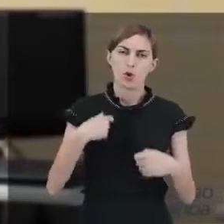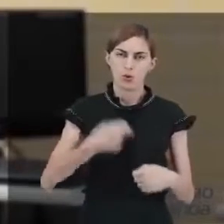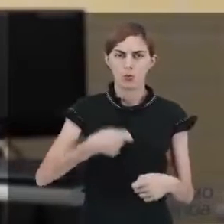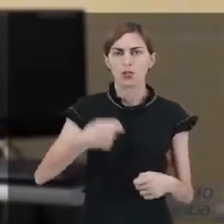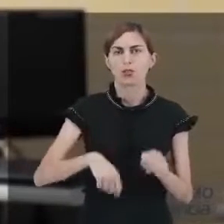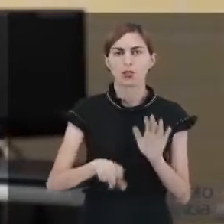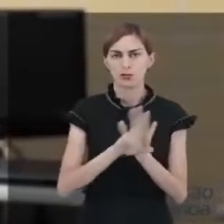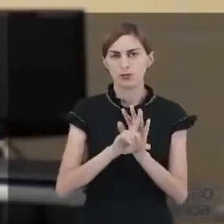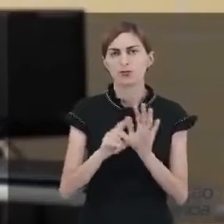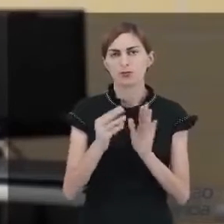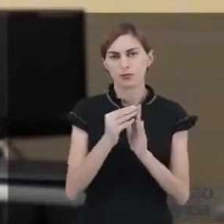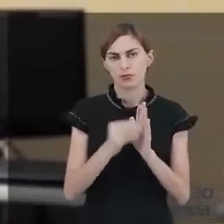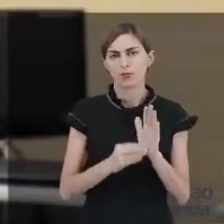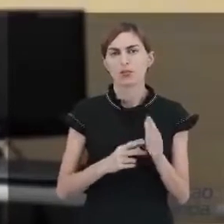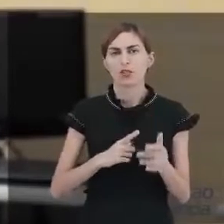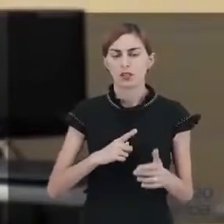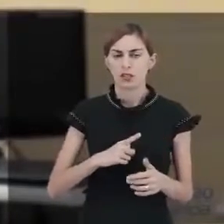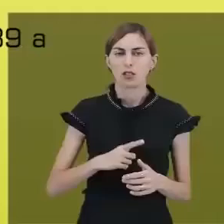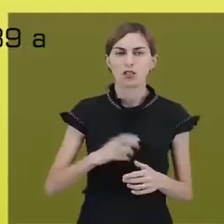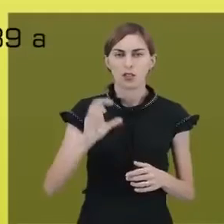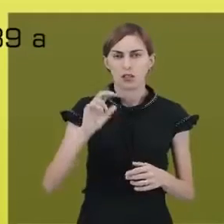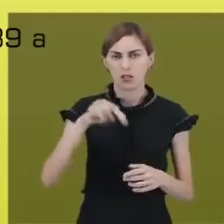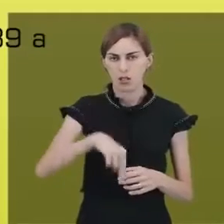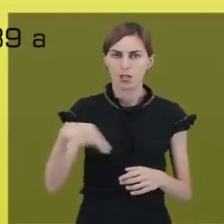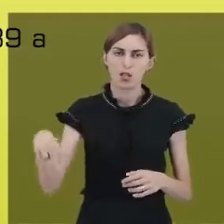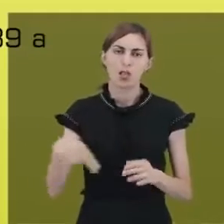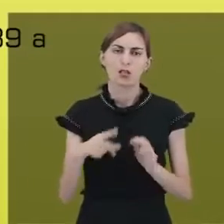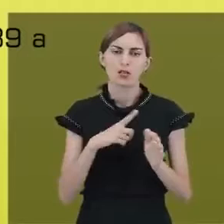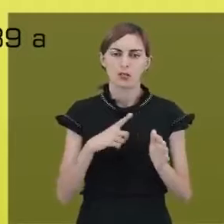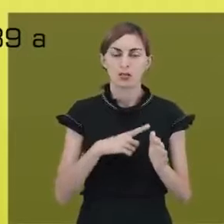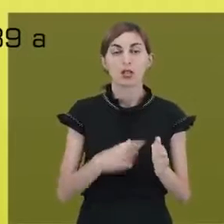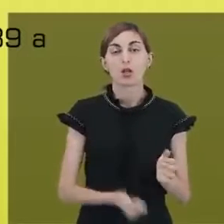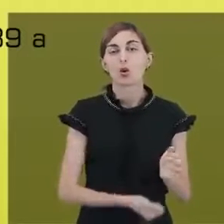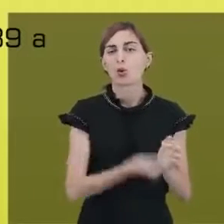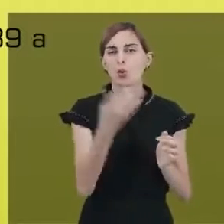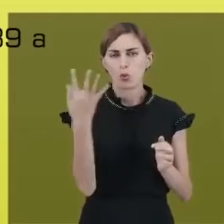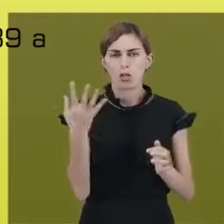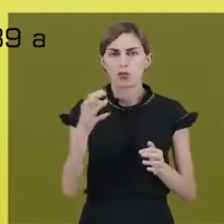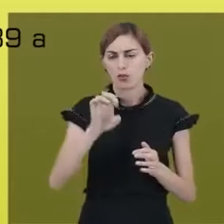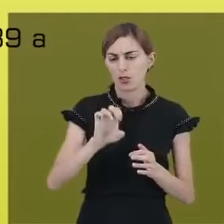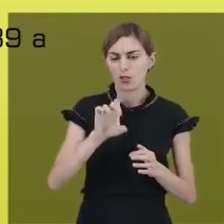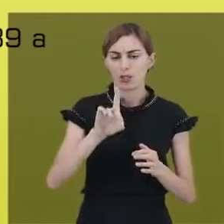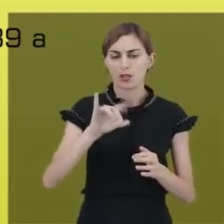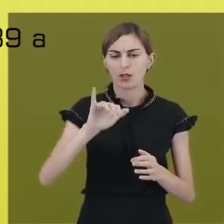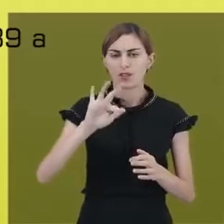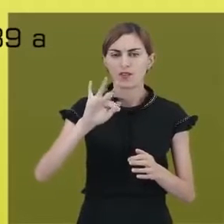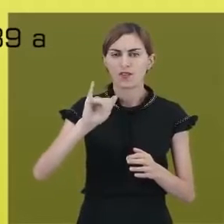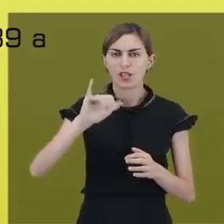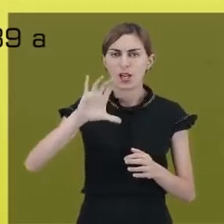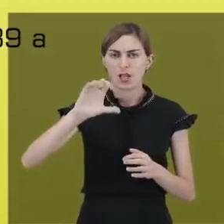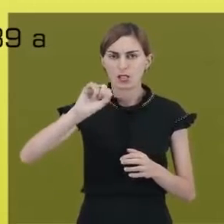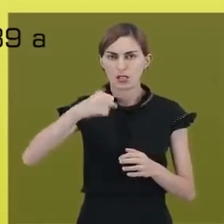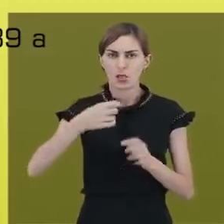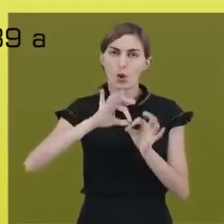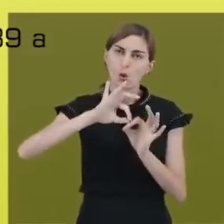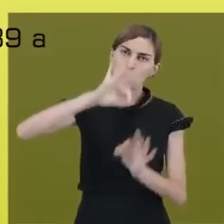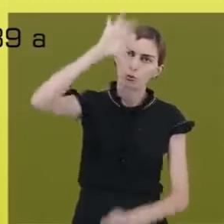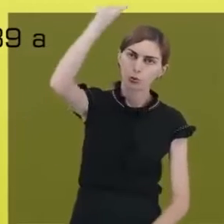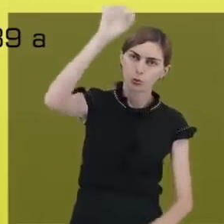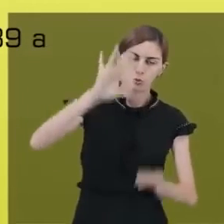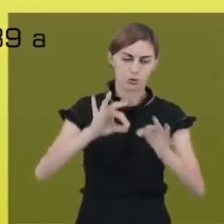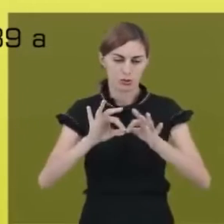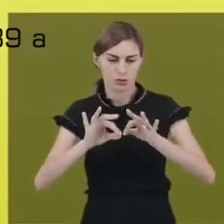previstos na NR. Quanto às edificações, a sua estruturação, a altura, a